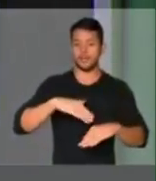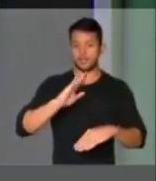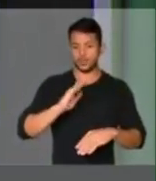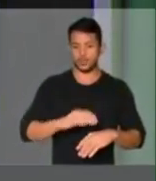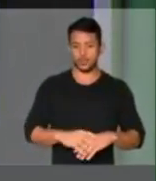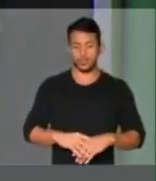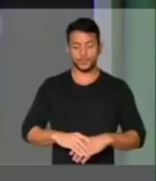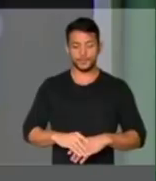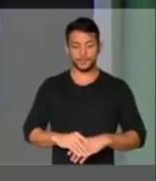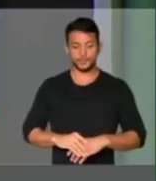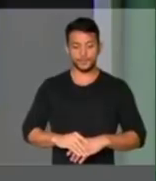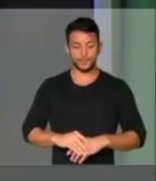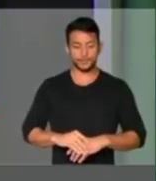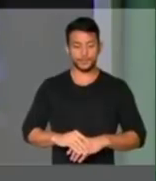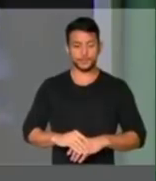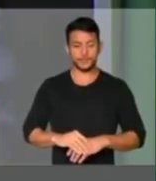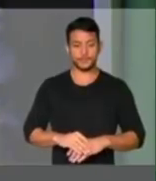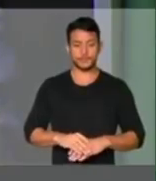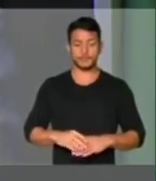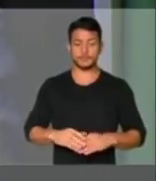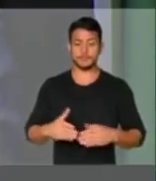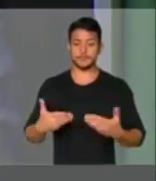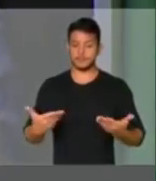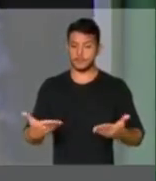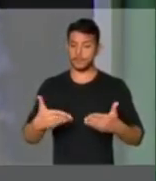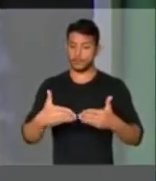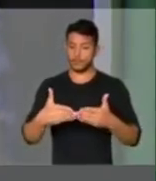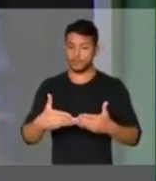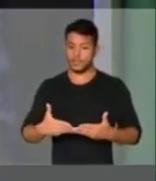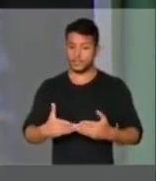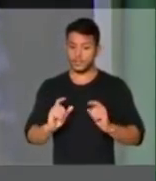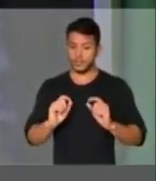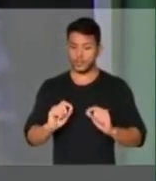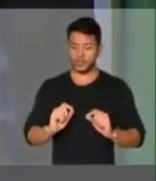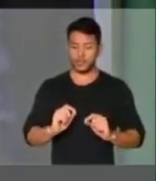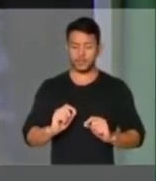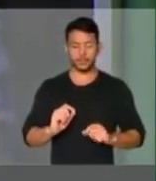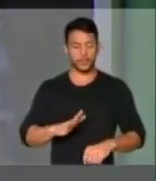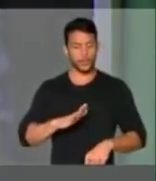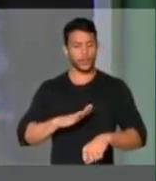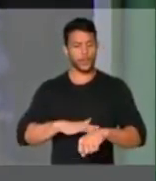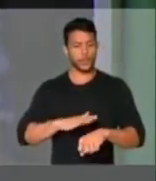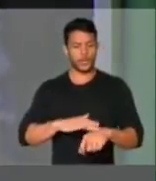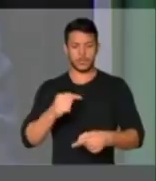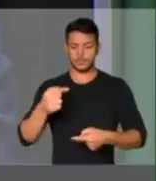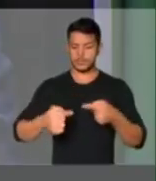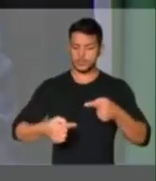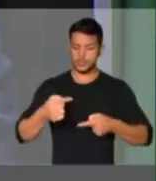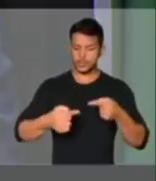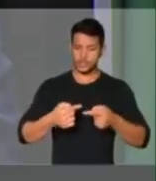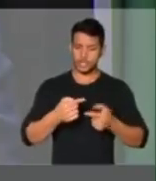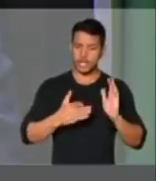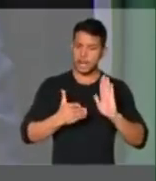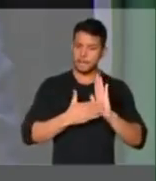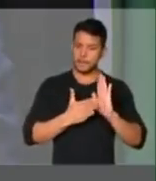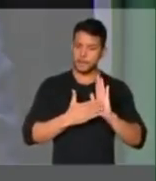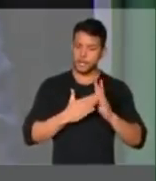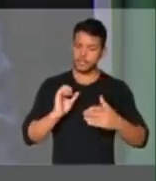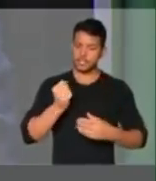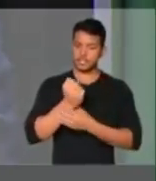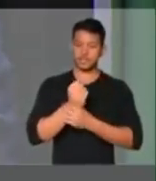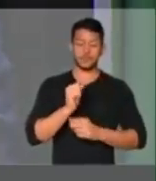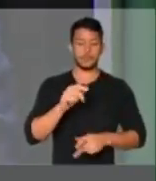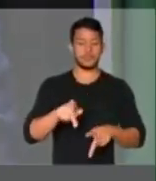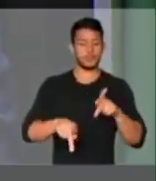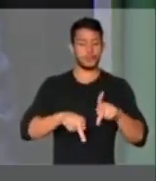da violência. Portanto, a única coisa que eu peço para meus colegas de parlamento é que, na discussão desse tipo de proposta, se tenha